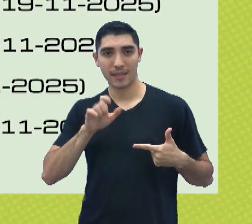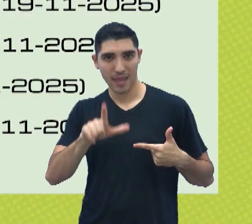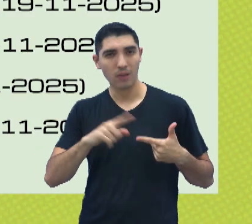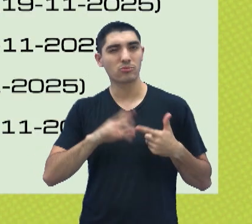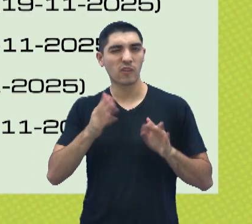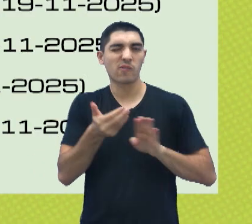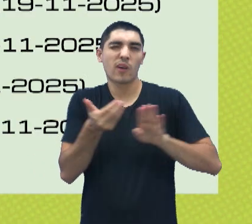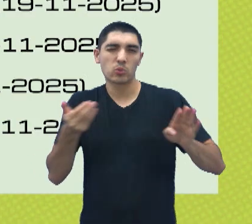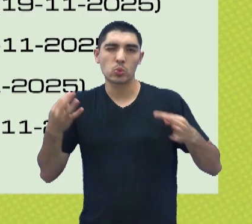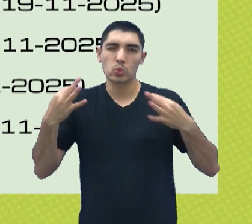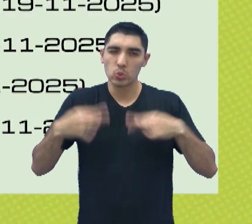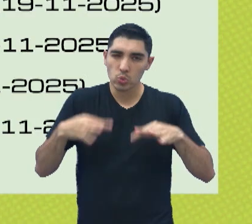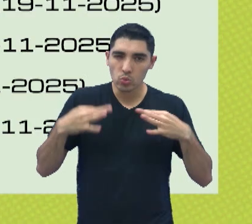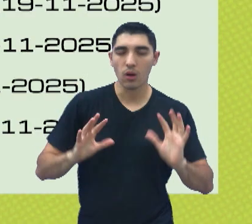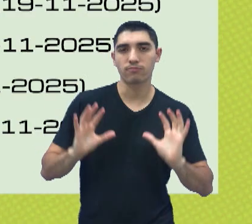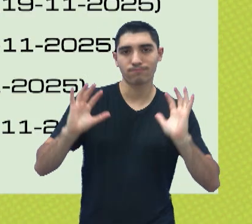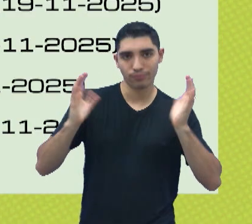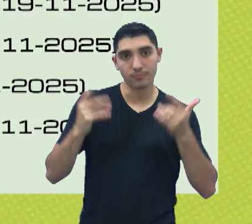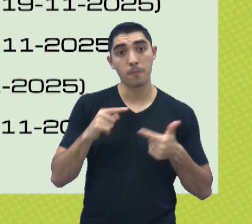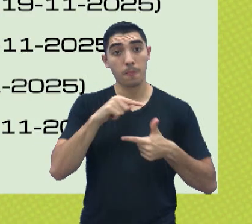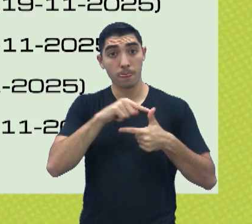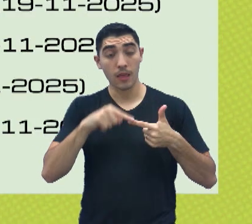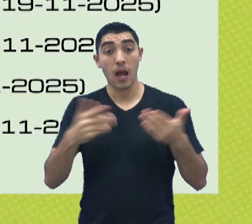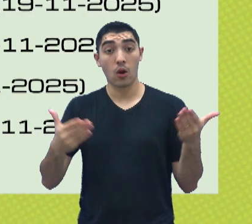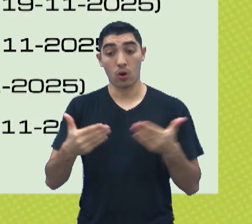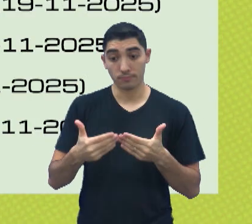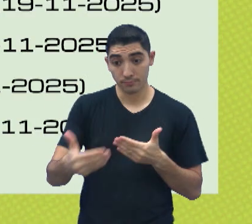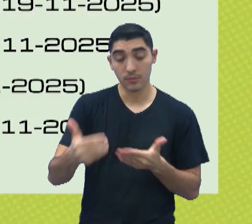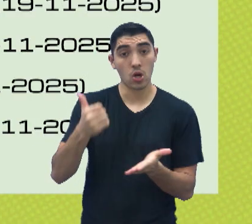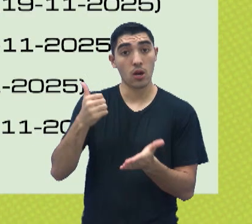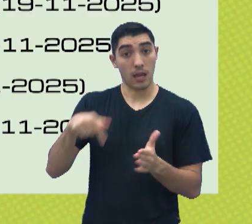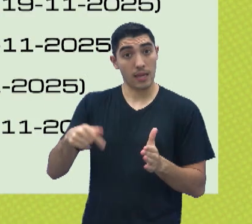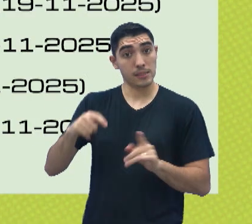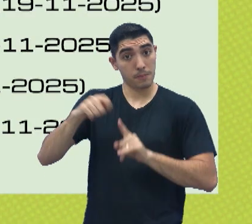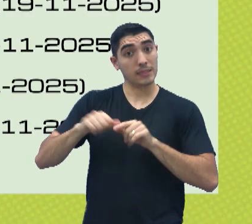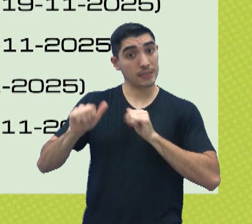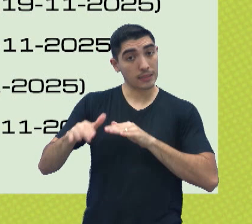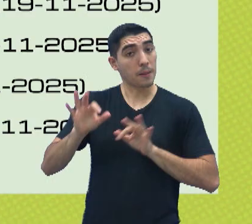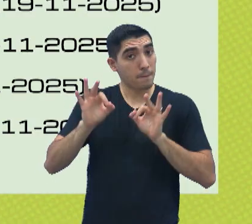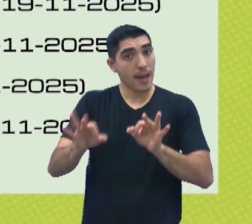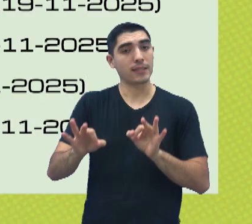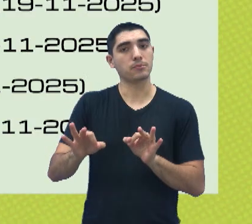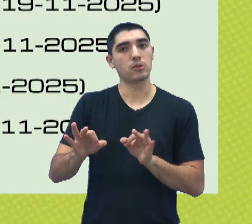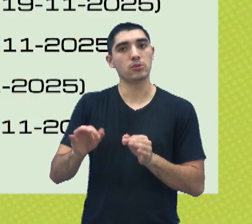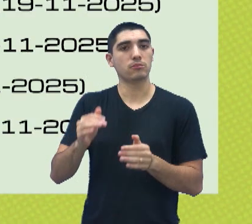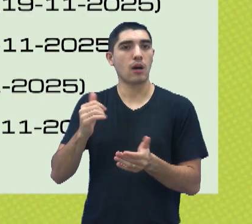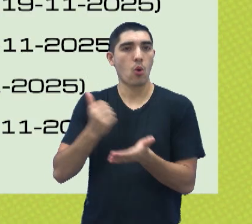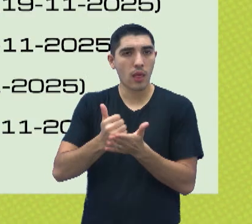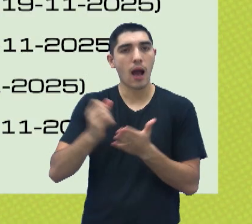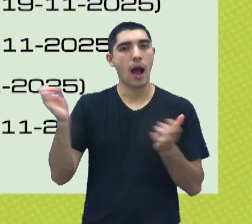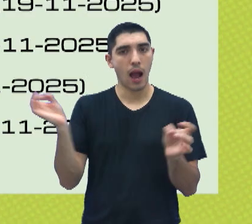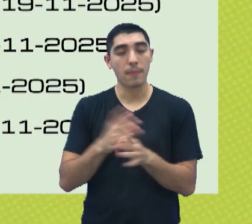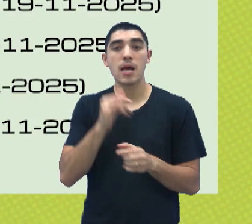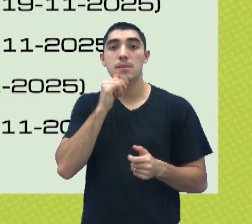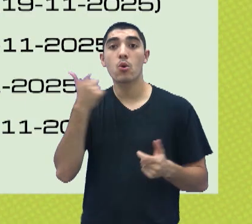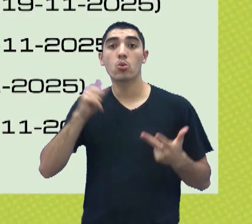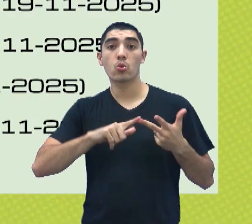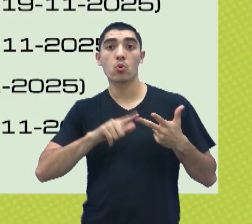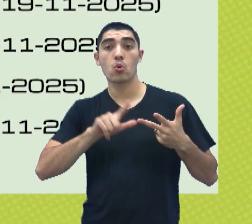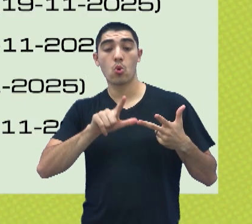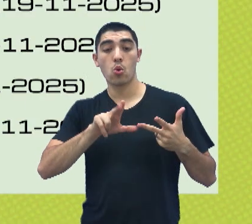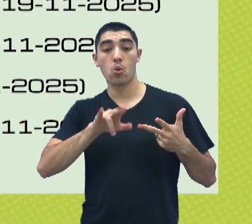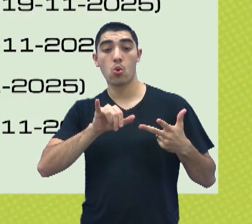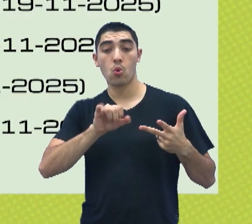machucado, enfim, jogadores que encerram o seu contrato no final desse mês. E tem jogadores como o Luiz Gustavo aqui, ó, que encerram no meio